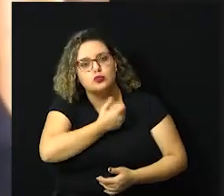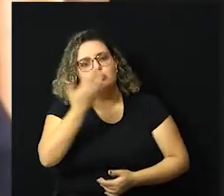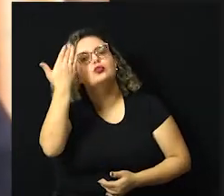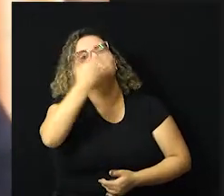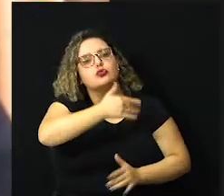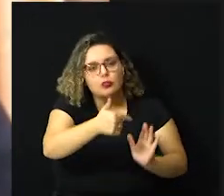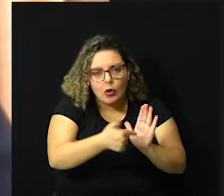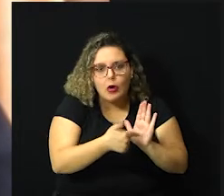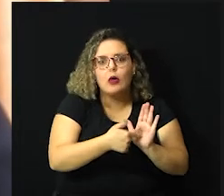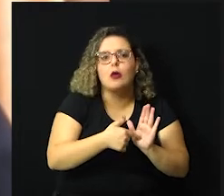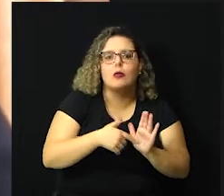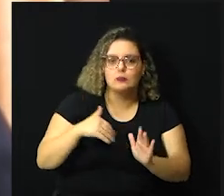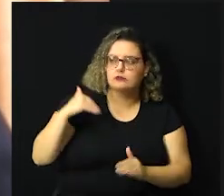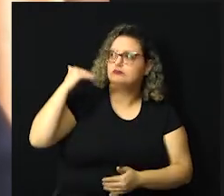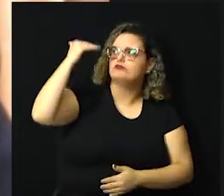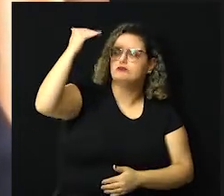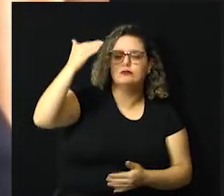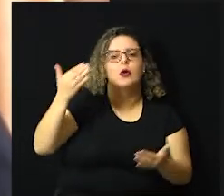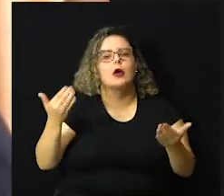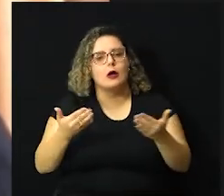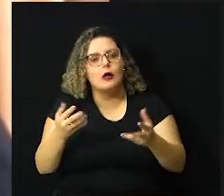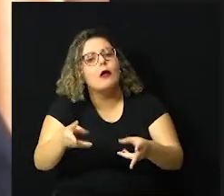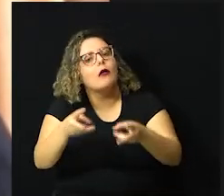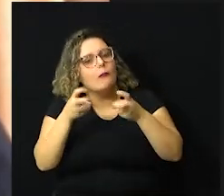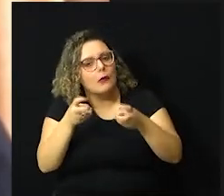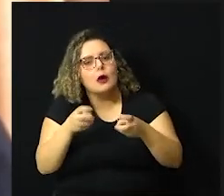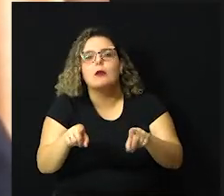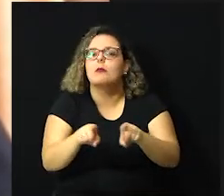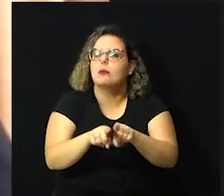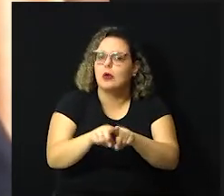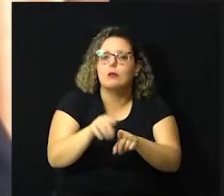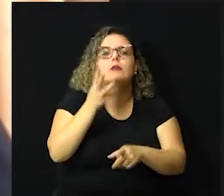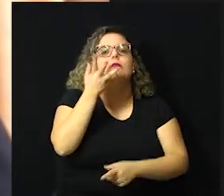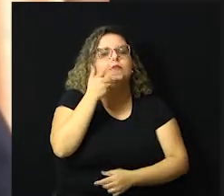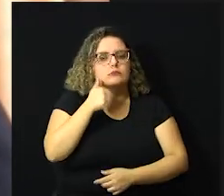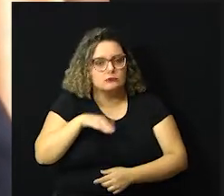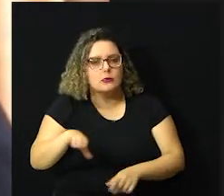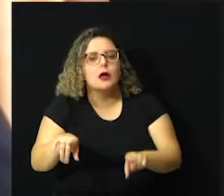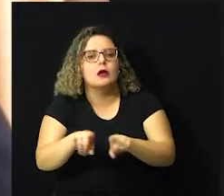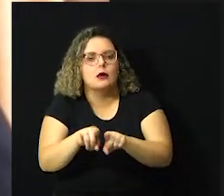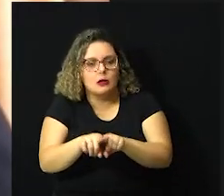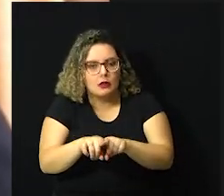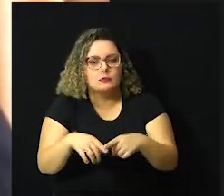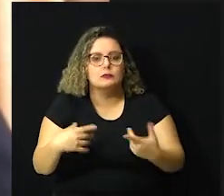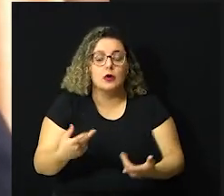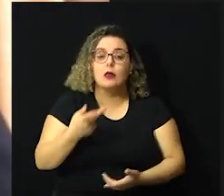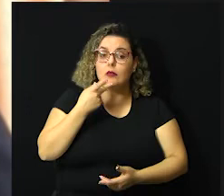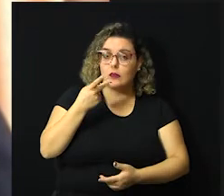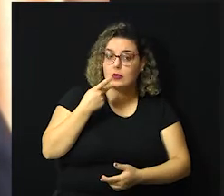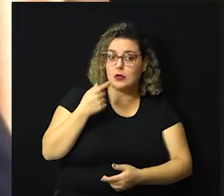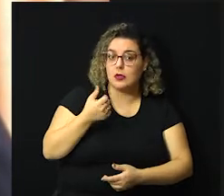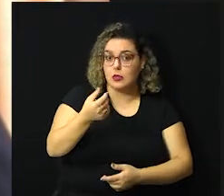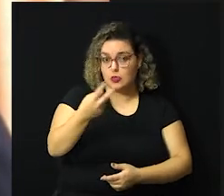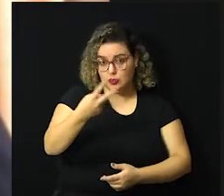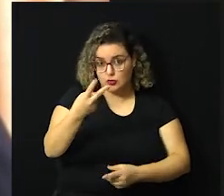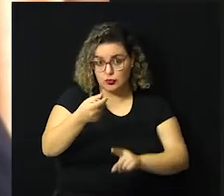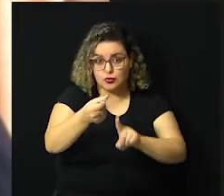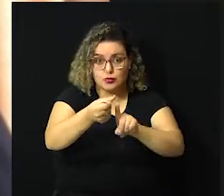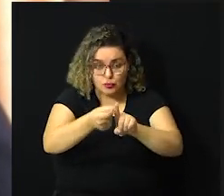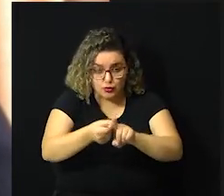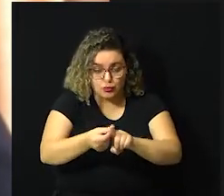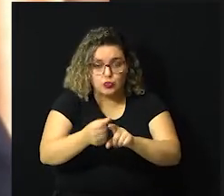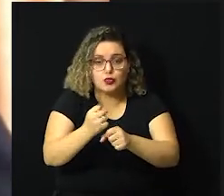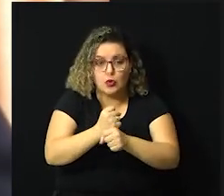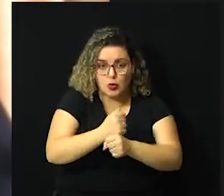comprovam, tanto na faixa etária de adultos, e agora nós vamos ver a mesma realidade nas crianças. Como eu citei, no segundo semestre de